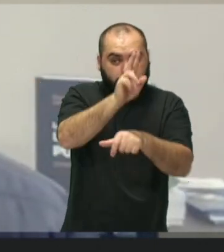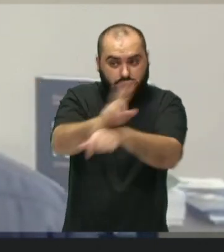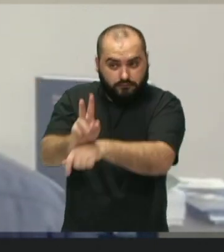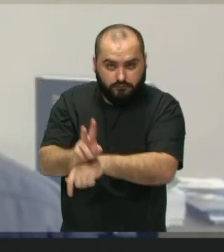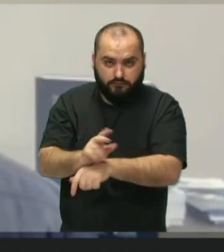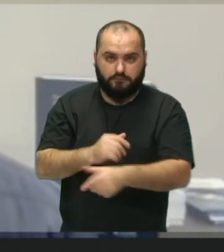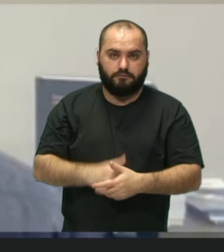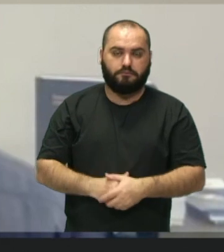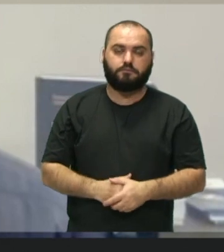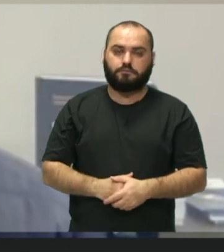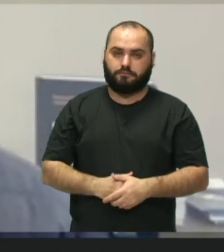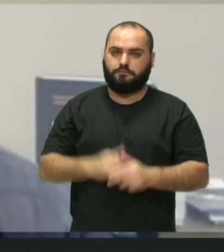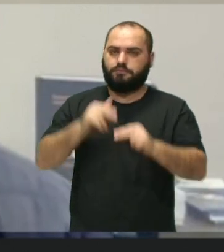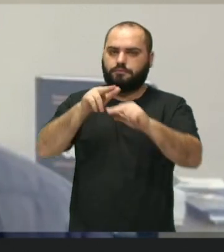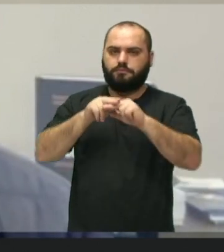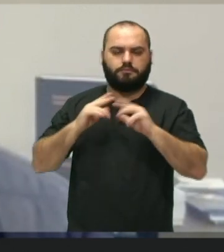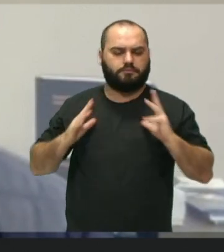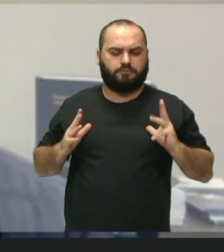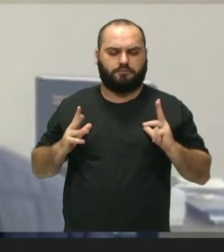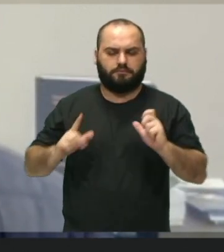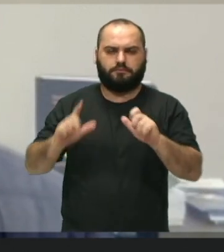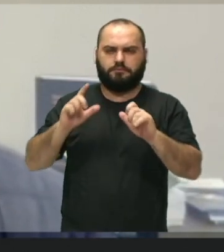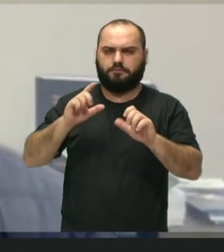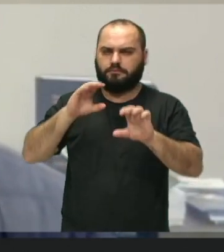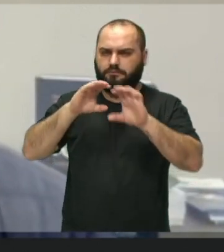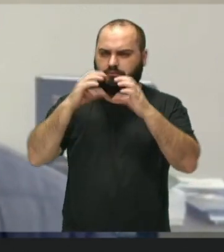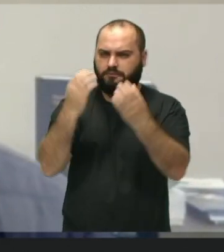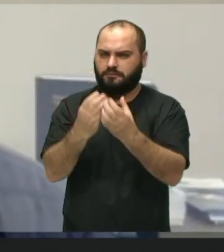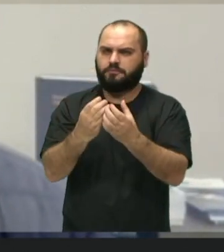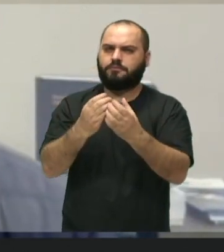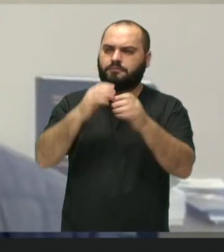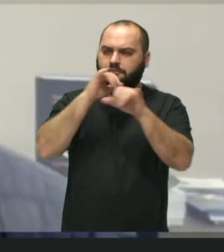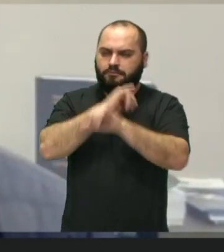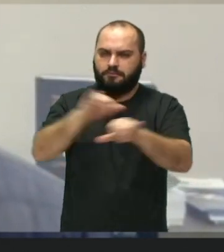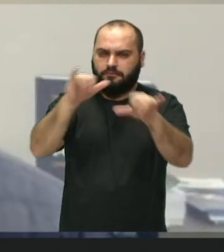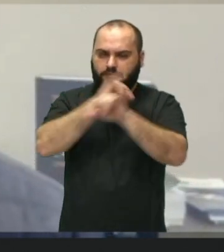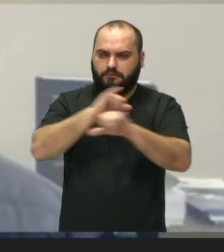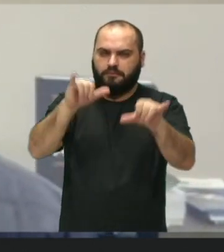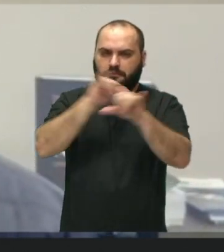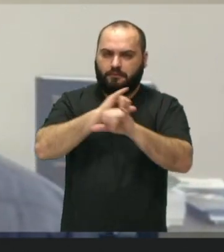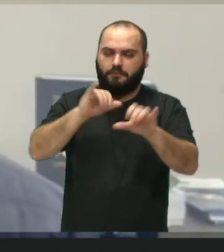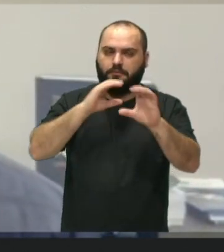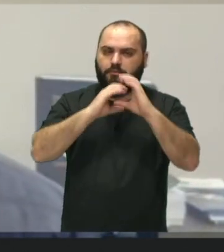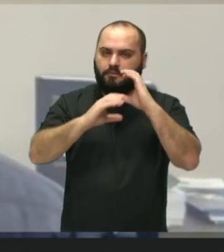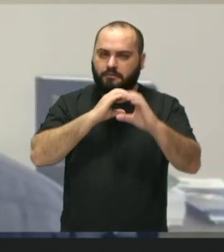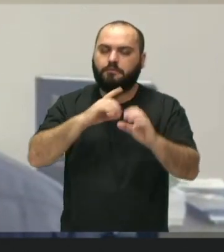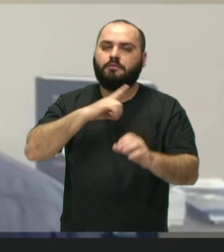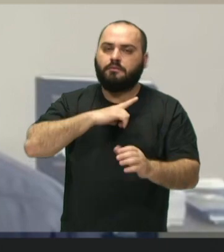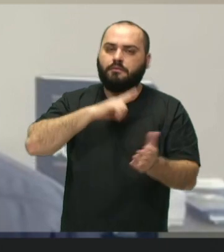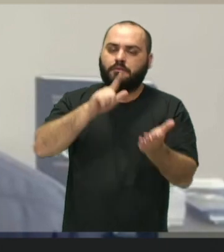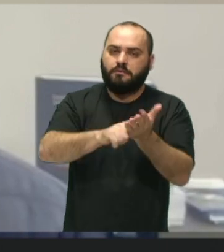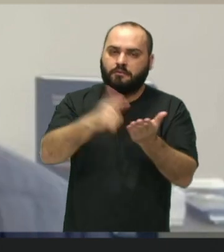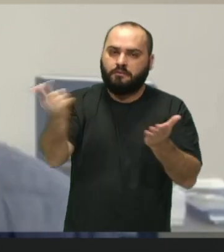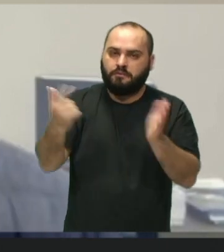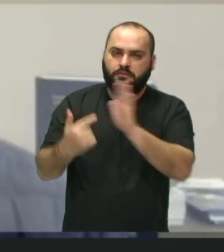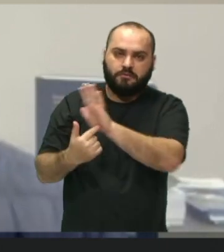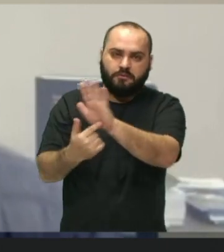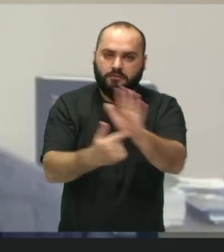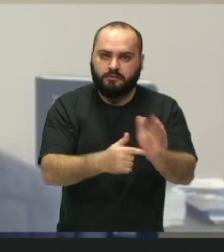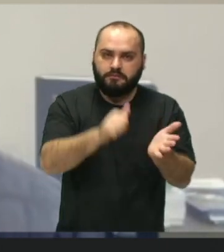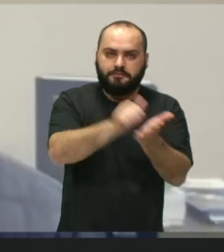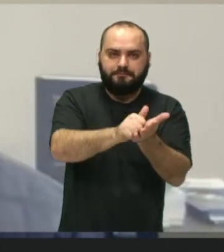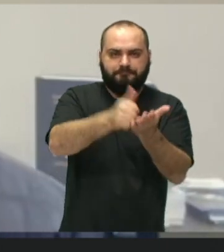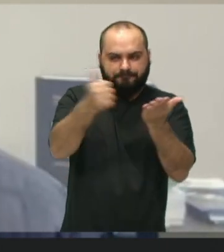usando todo meio de comunicação, logo teremos aí jornais publicando esses eventos e essa agenda